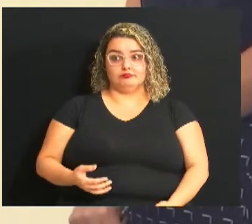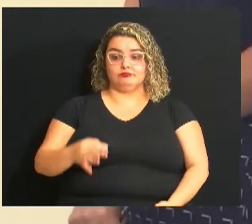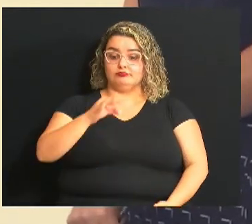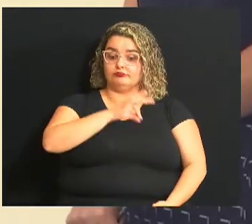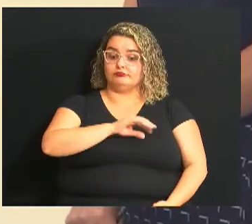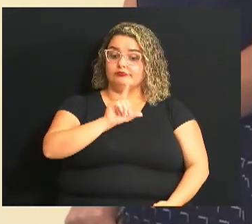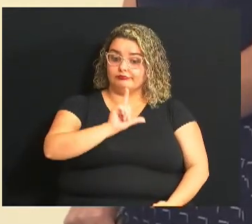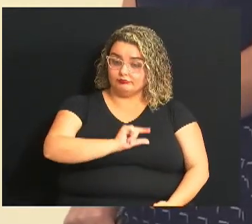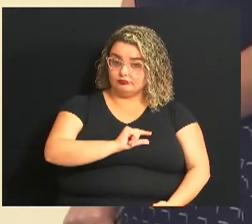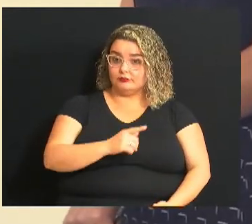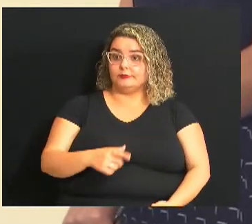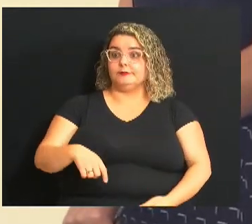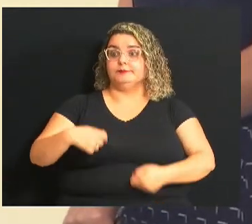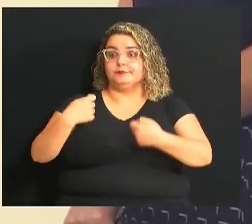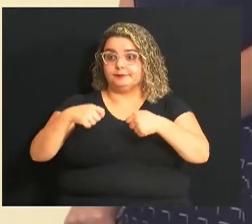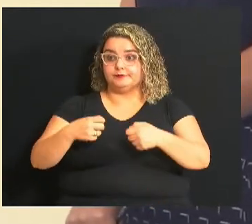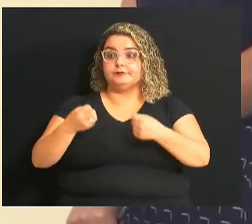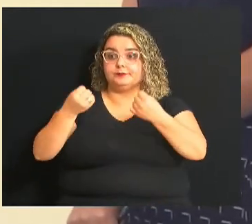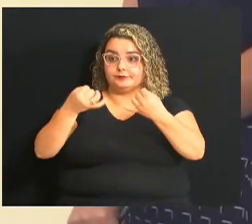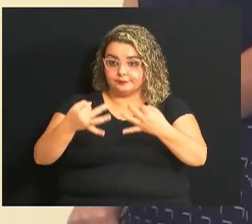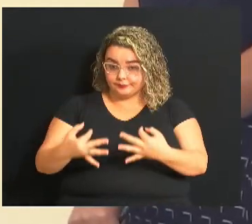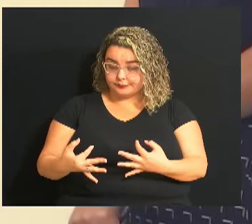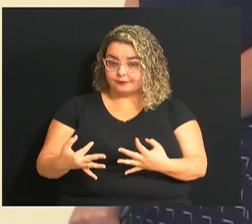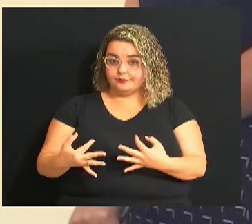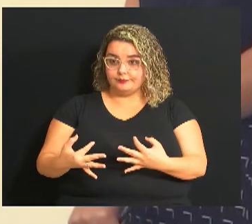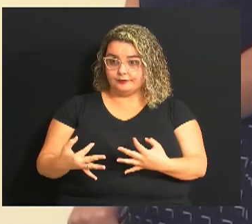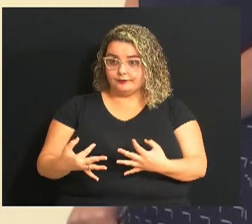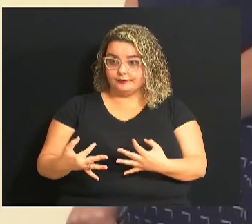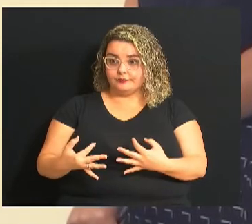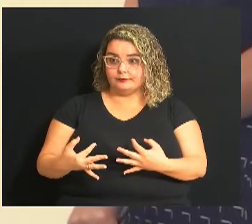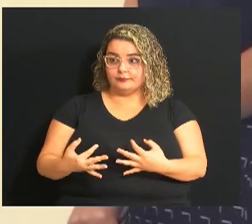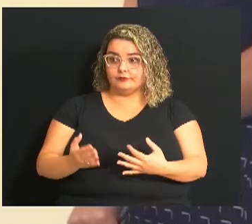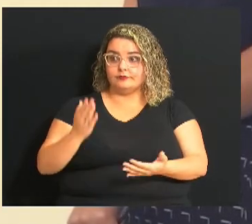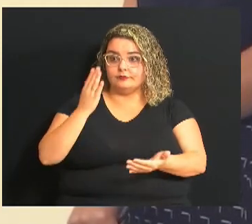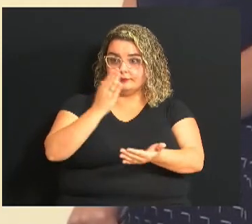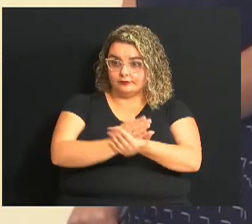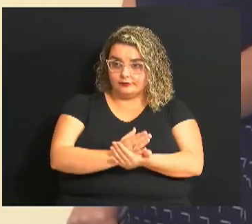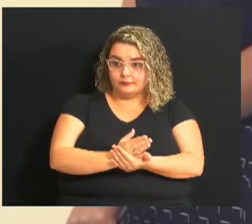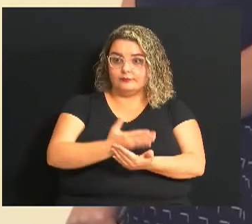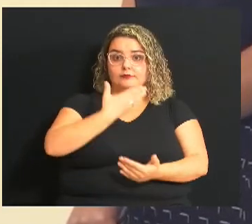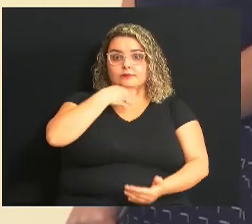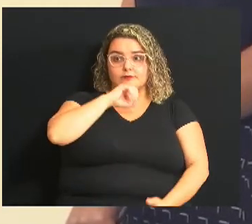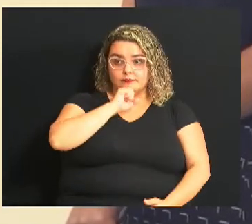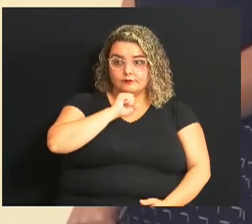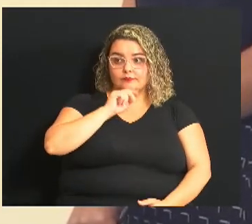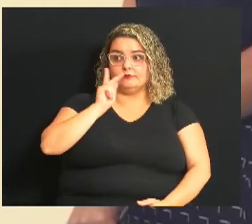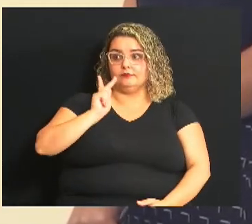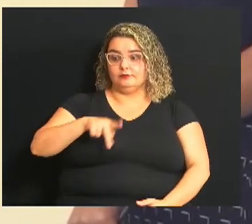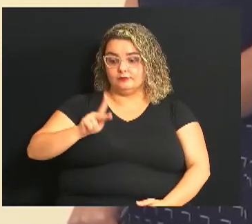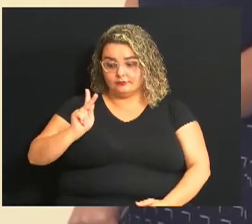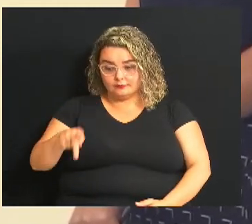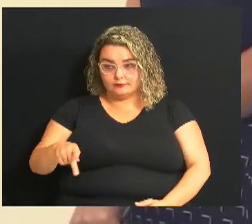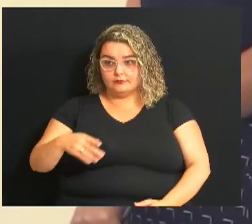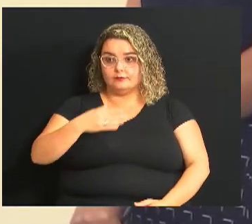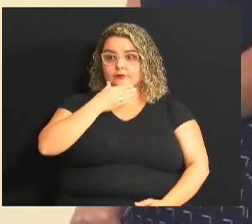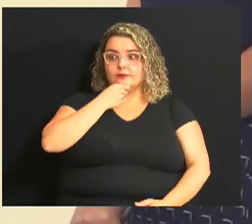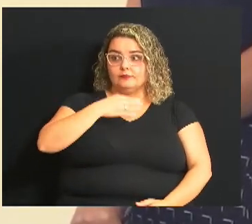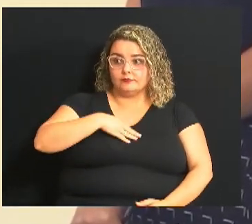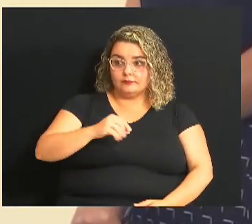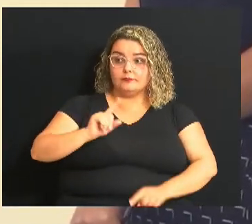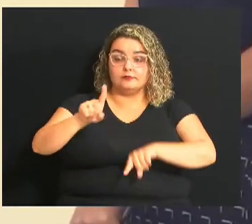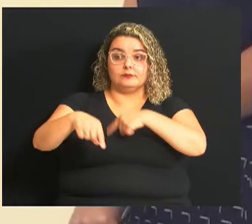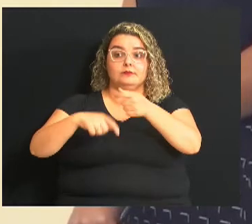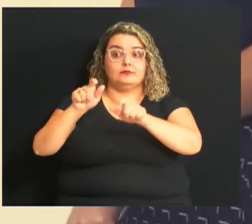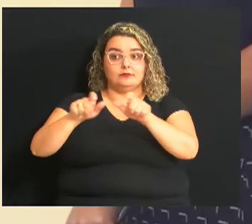é ter que explicar que você deixa de ser pai para ser professor dos filhos das outras pessoas, que